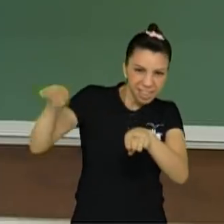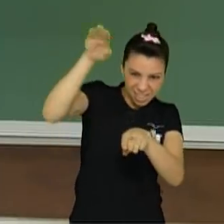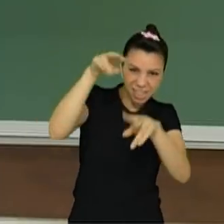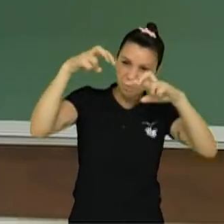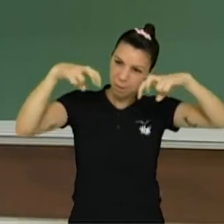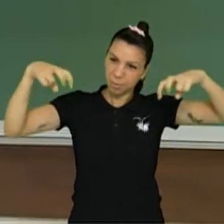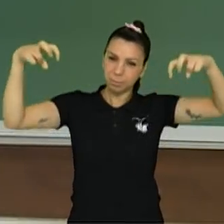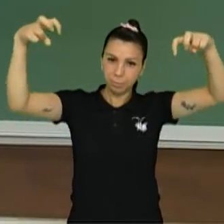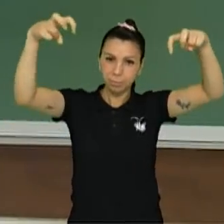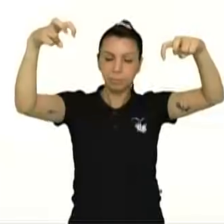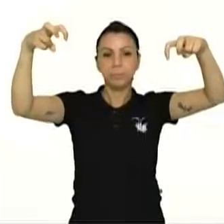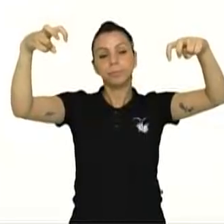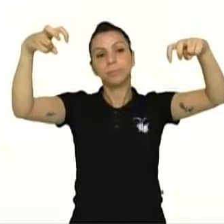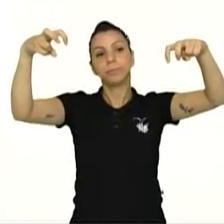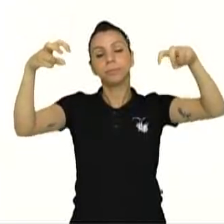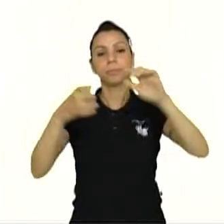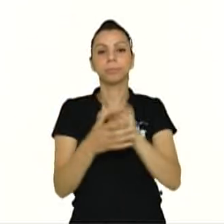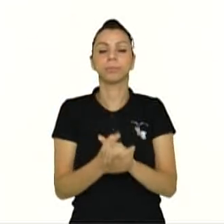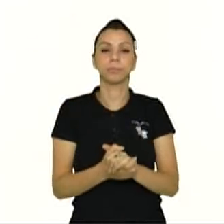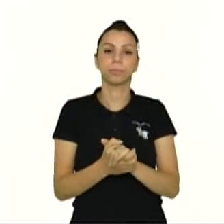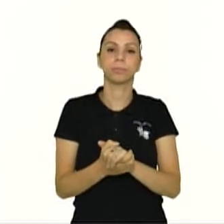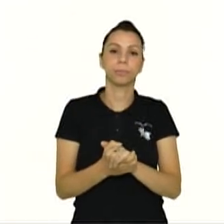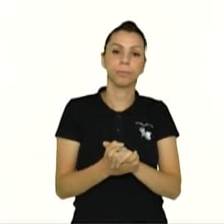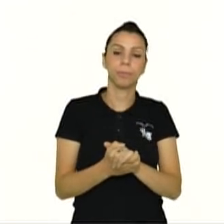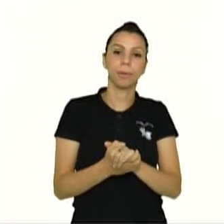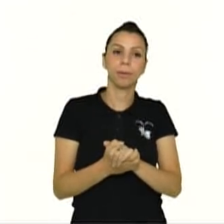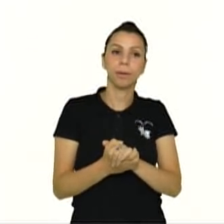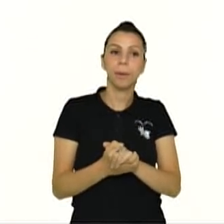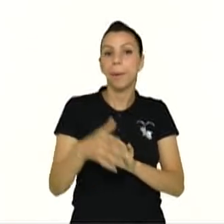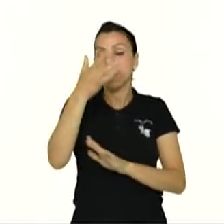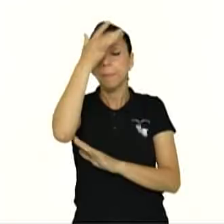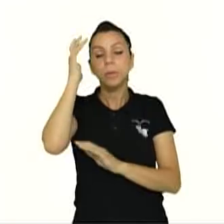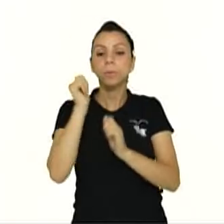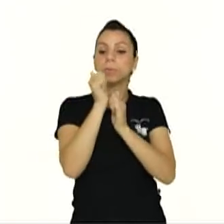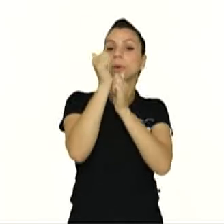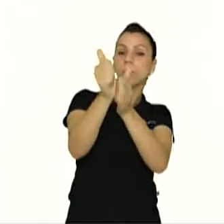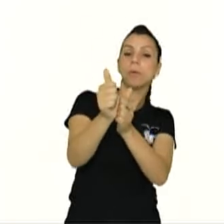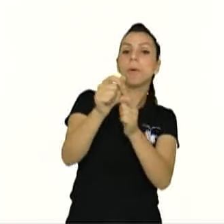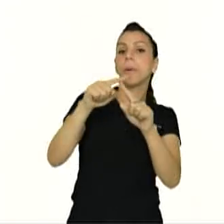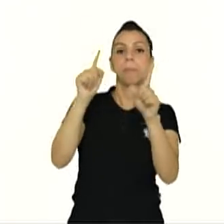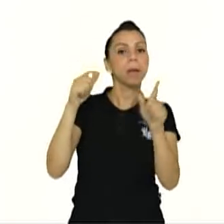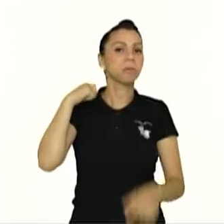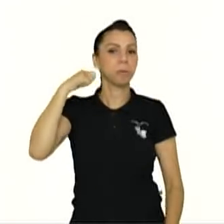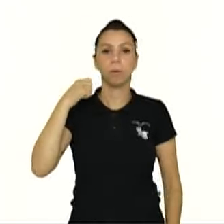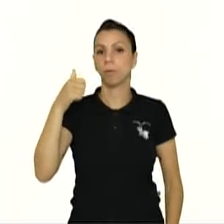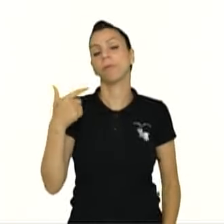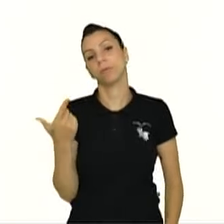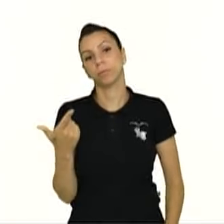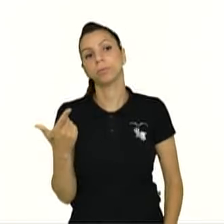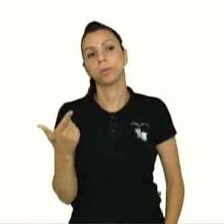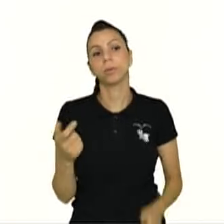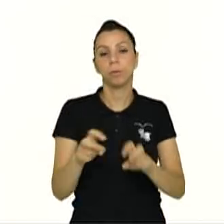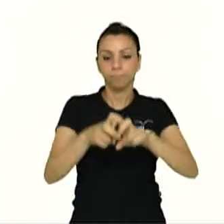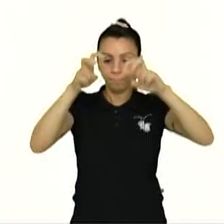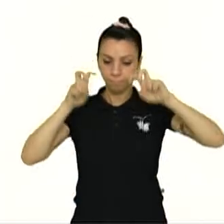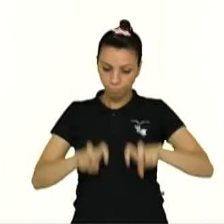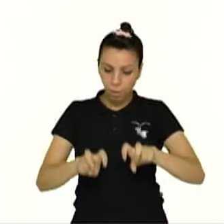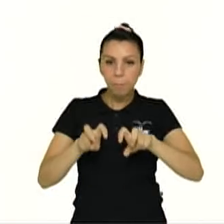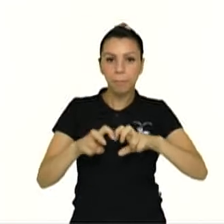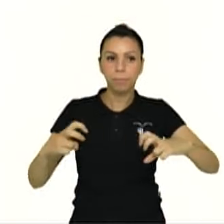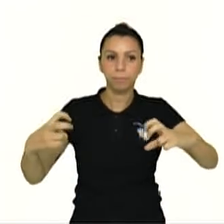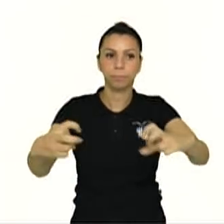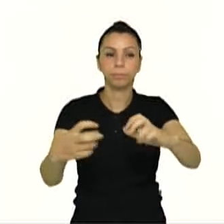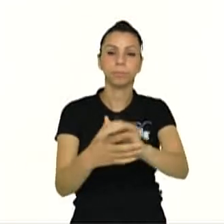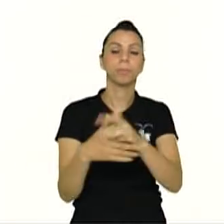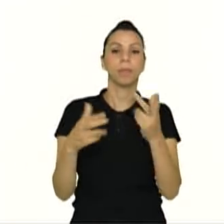superior, nesse pavimento superior aqui, vamos chamar assim, pessoas que estão acompanhando e nem todos são senadores. Os senadores estão decidindo e existe